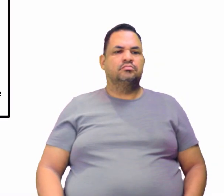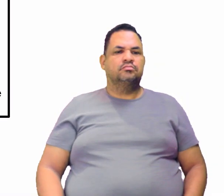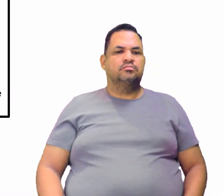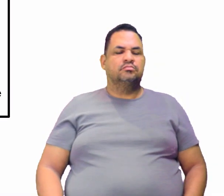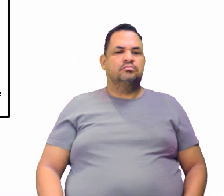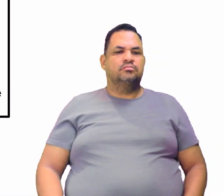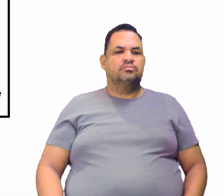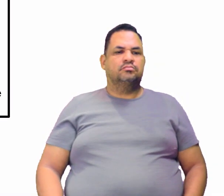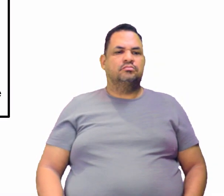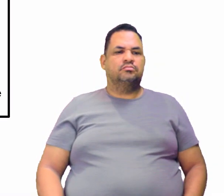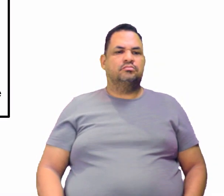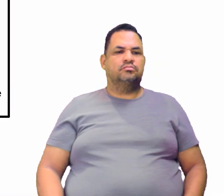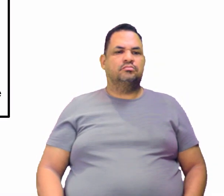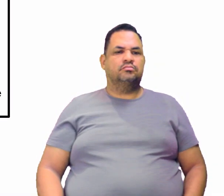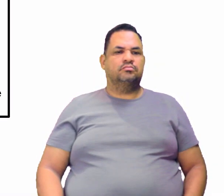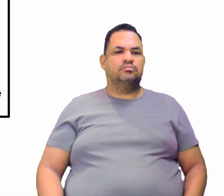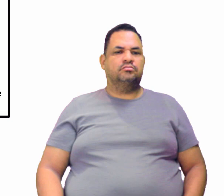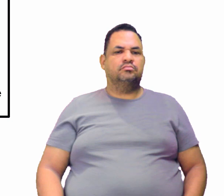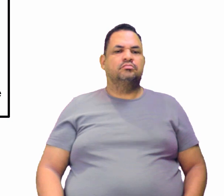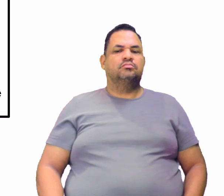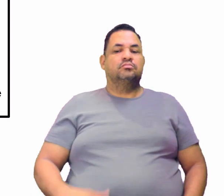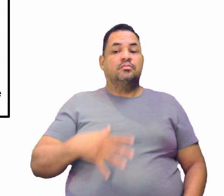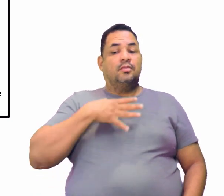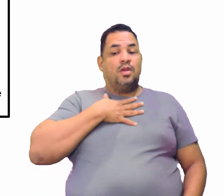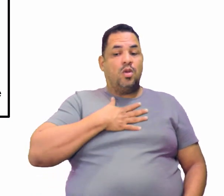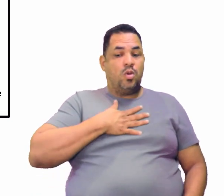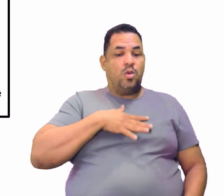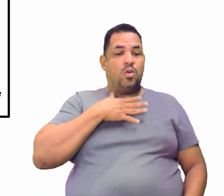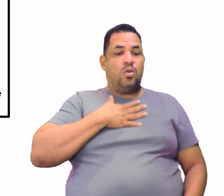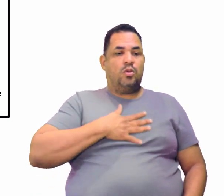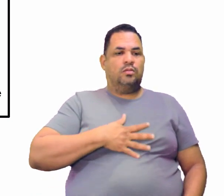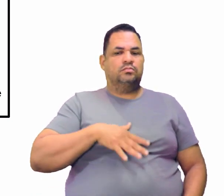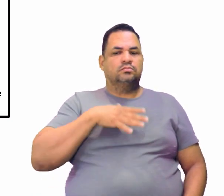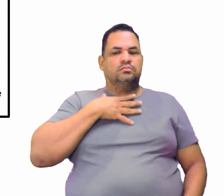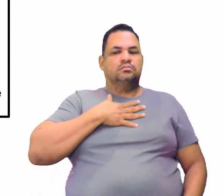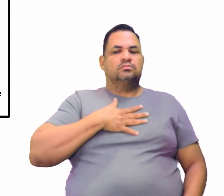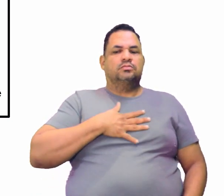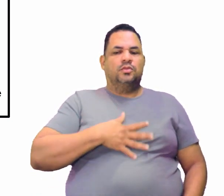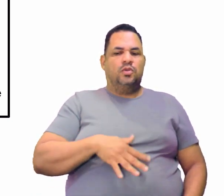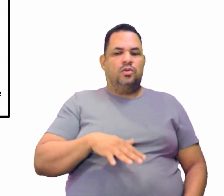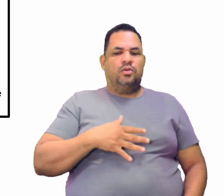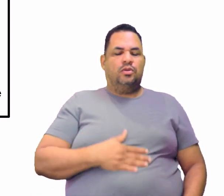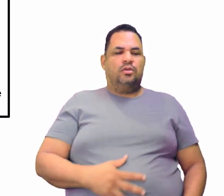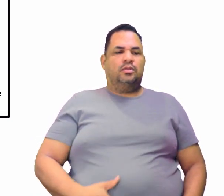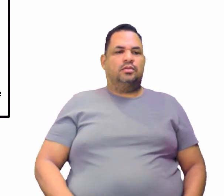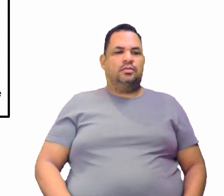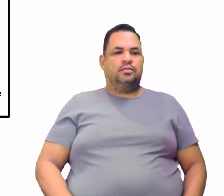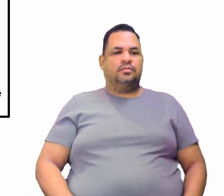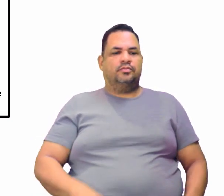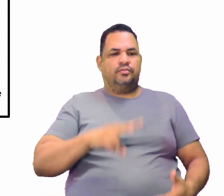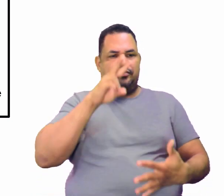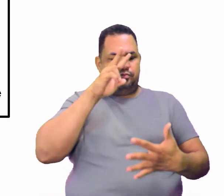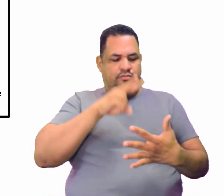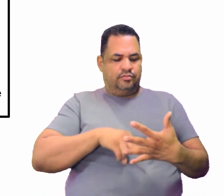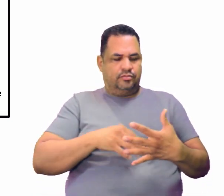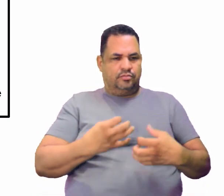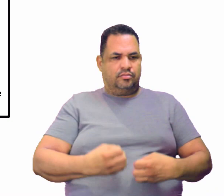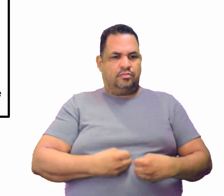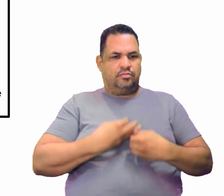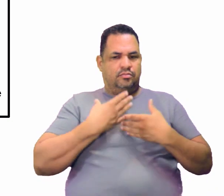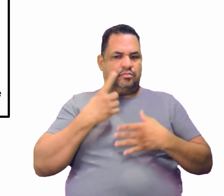Amadinhos, vamos respirar um pouquinho. Inspira e respira. Leia o